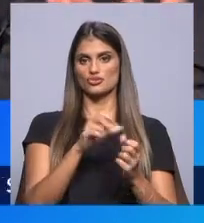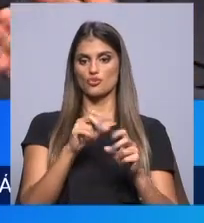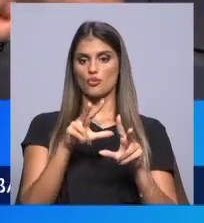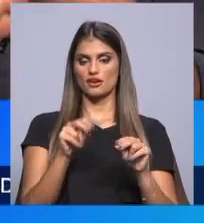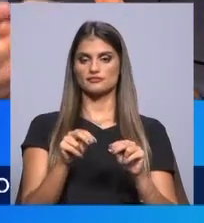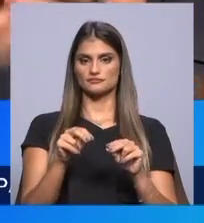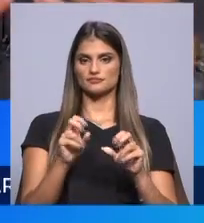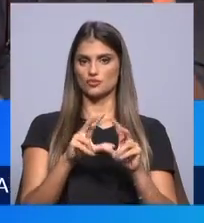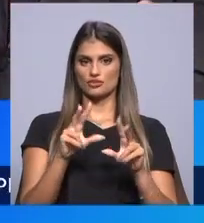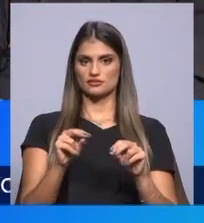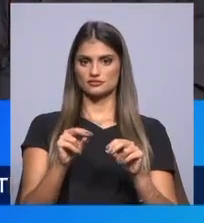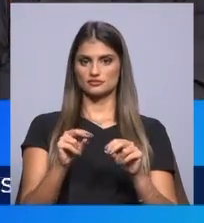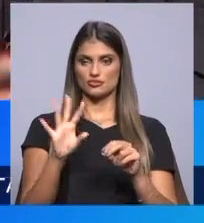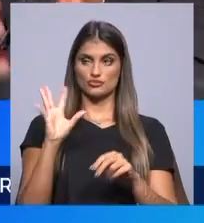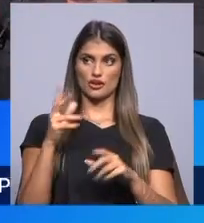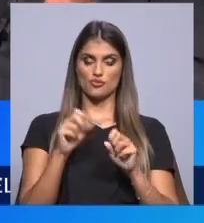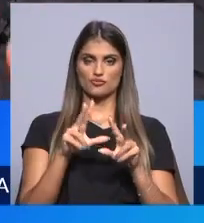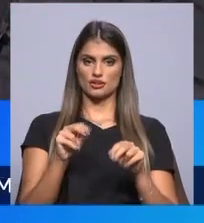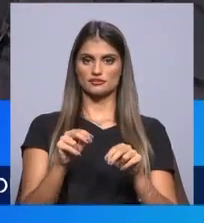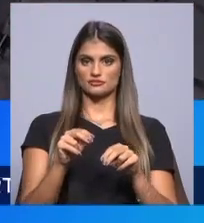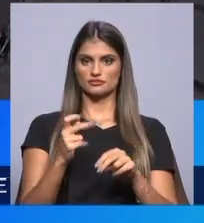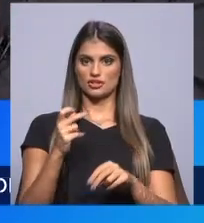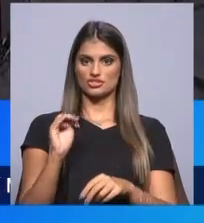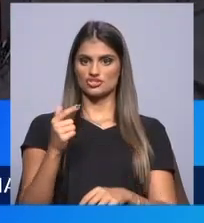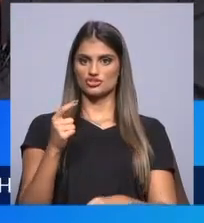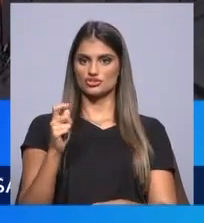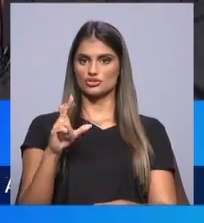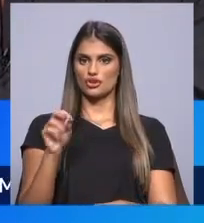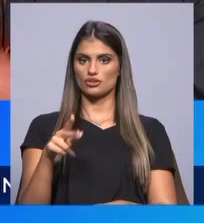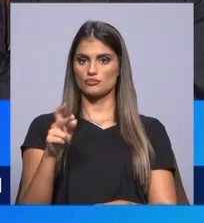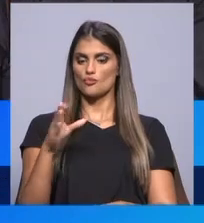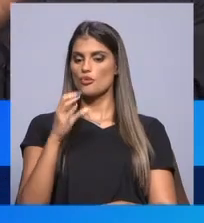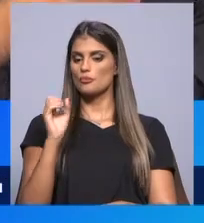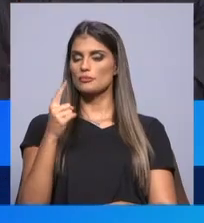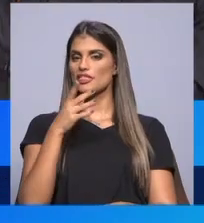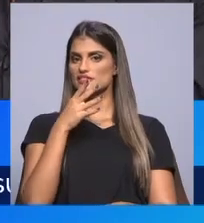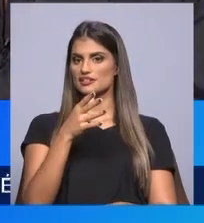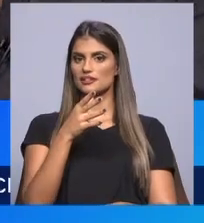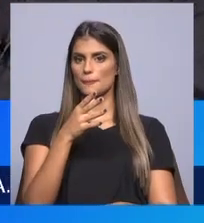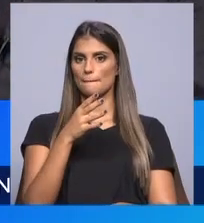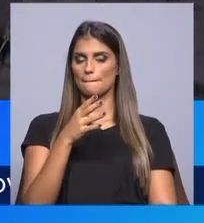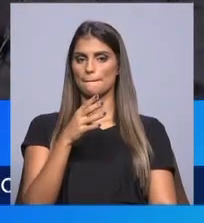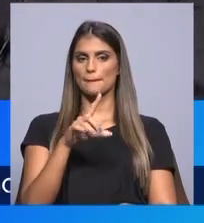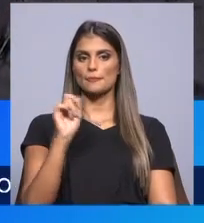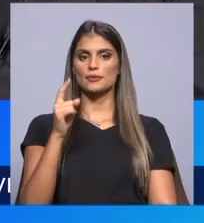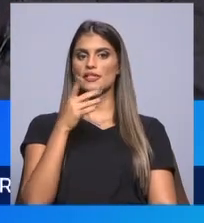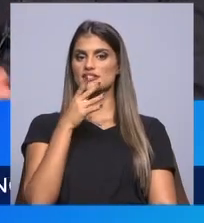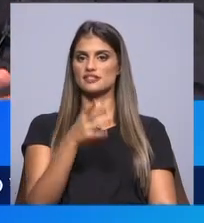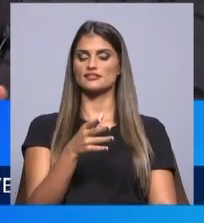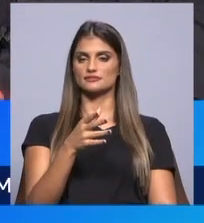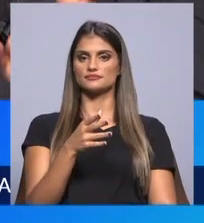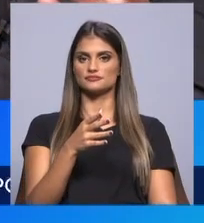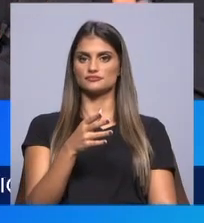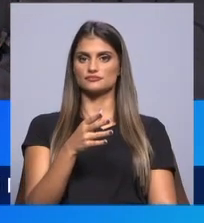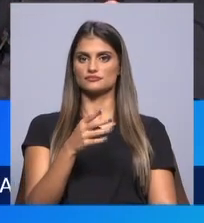estar nas suas atmosferas. E, portanto, os astrónomos são os primeiros a dizerem, os astrónomos do Instituto de Astrofísica são os primeiros a dizerem que